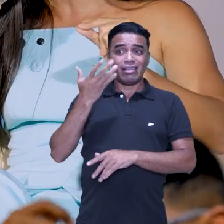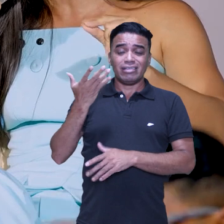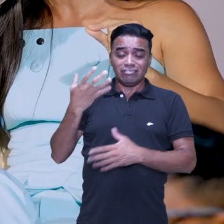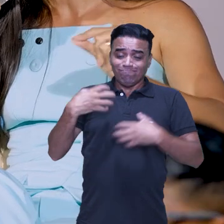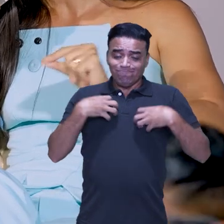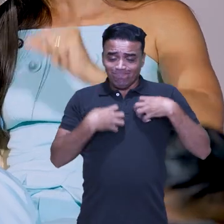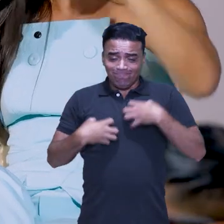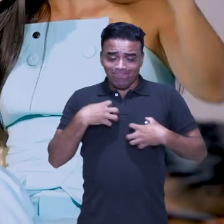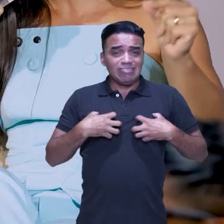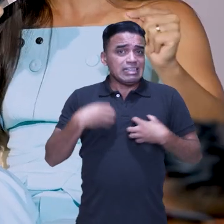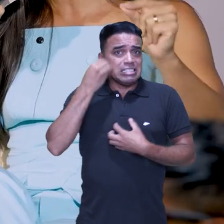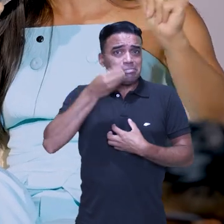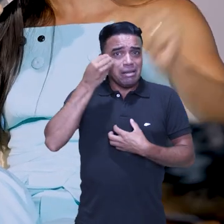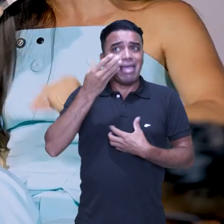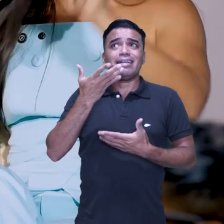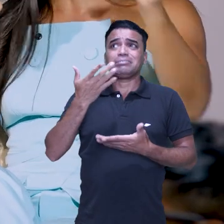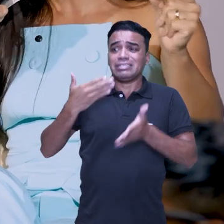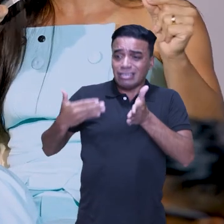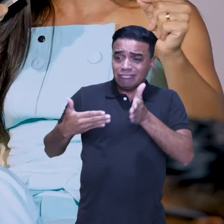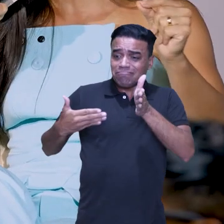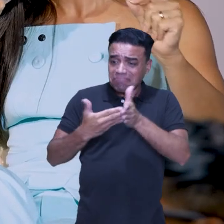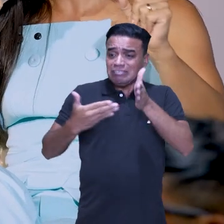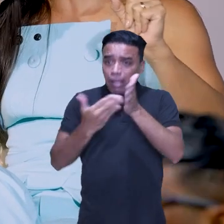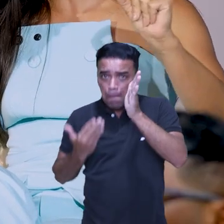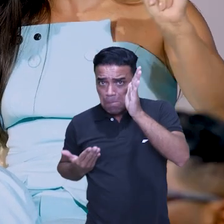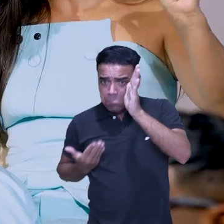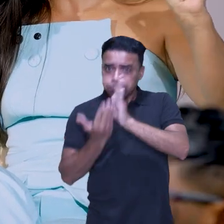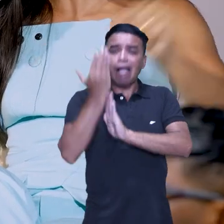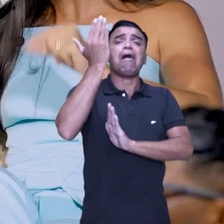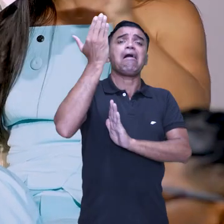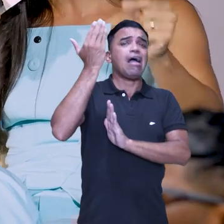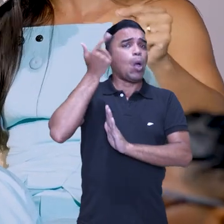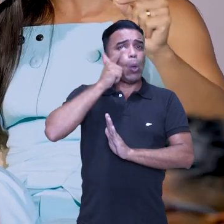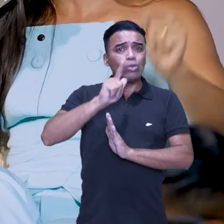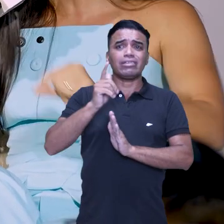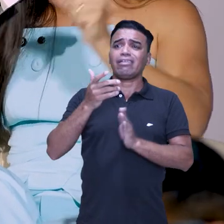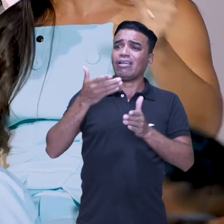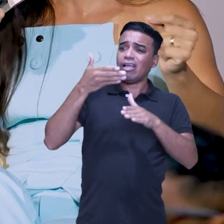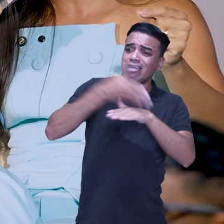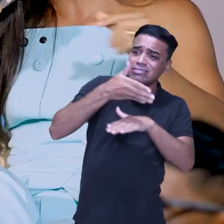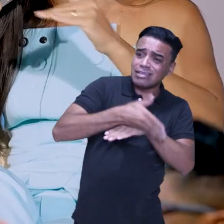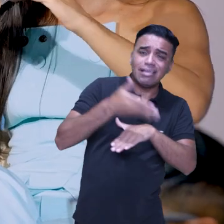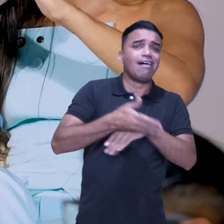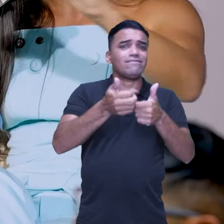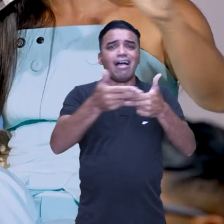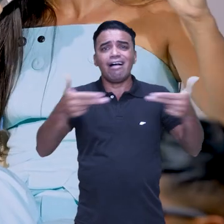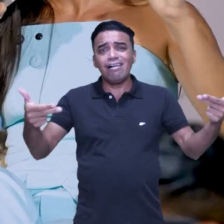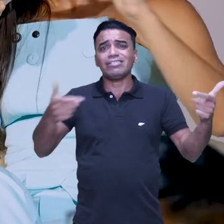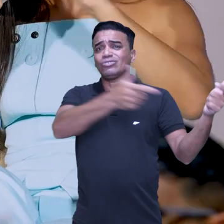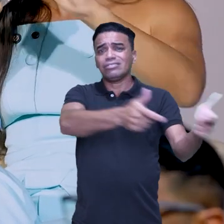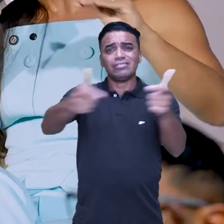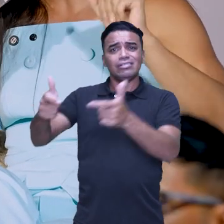necessidade de derrubar mais muros, de andar mais, de entregar mais, de estudar mais, para